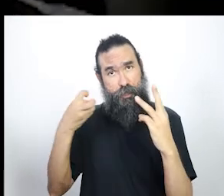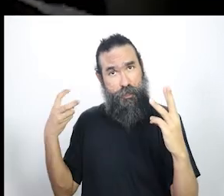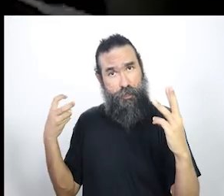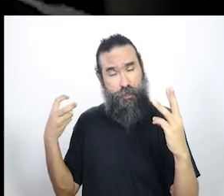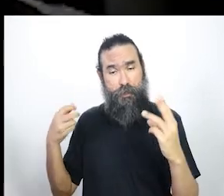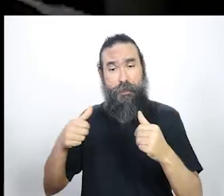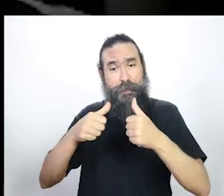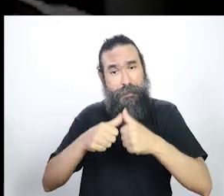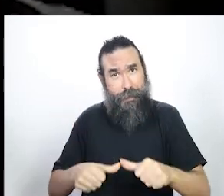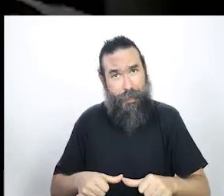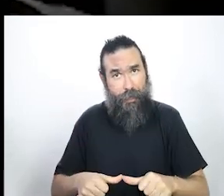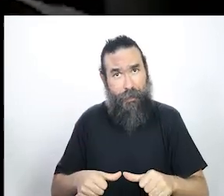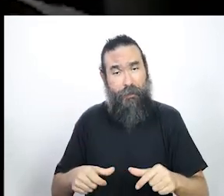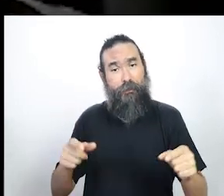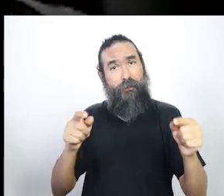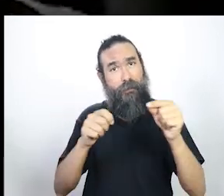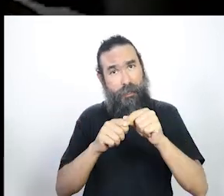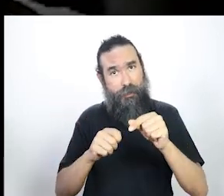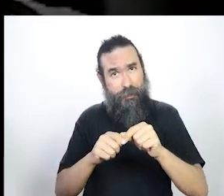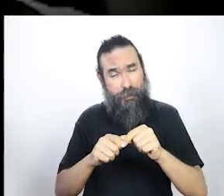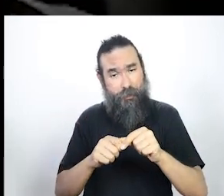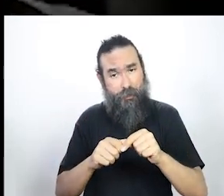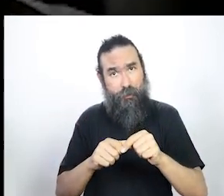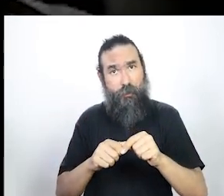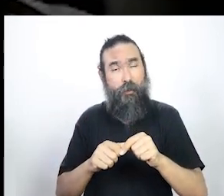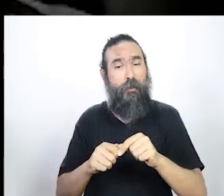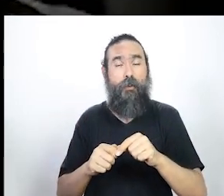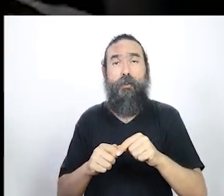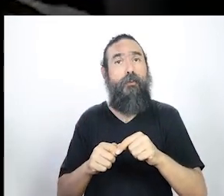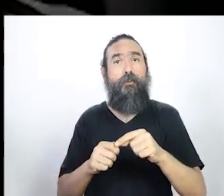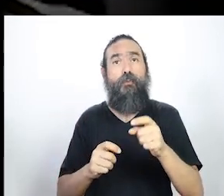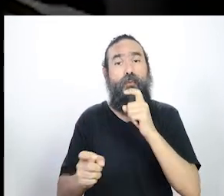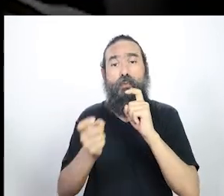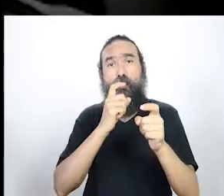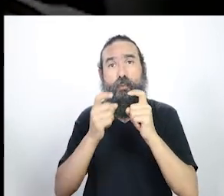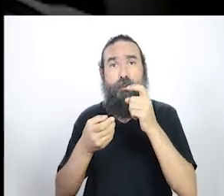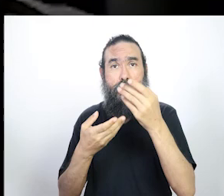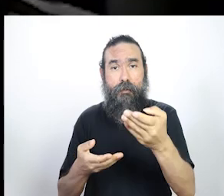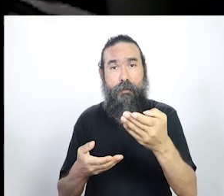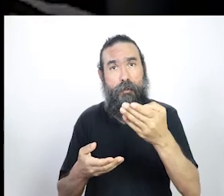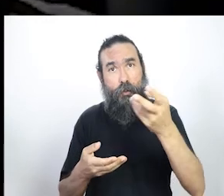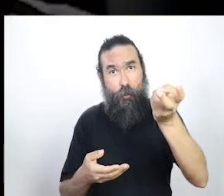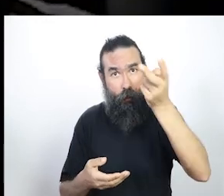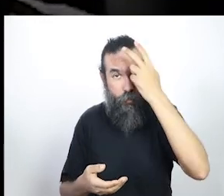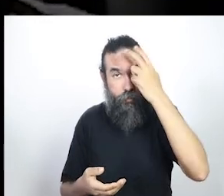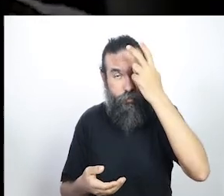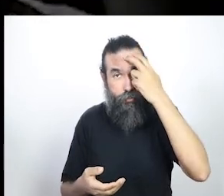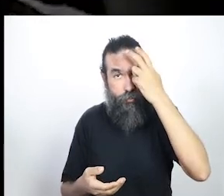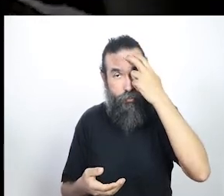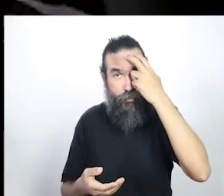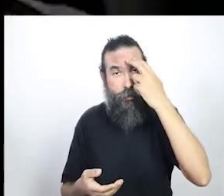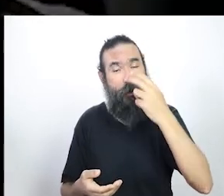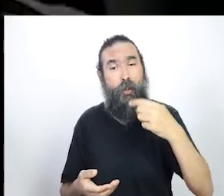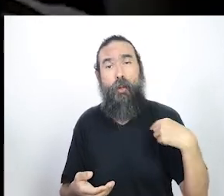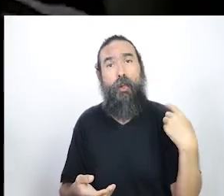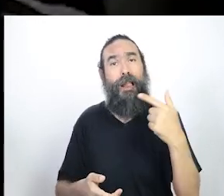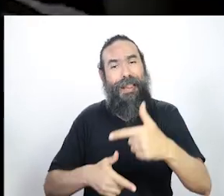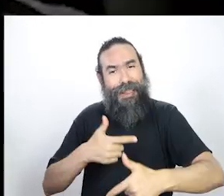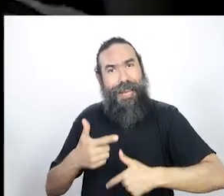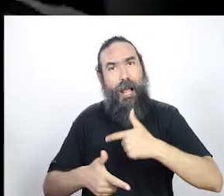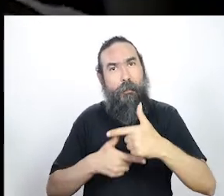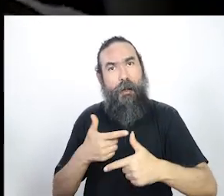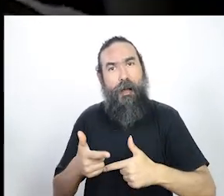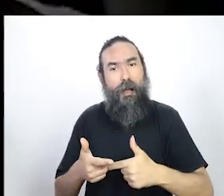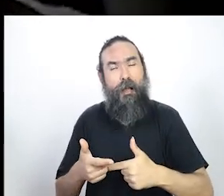nós, enquanto Krenak, estamos promovendo dentro dessa questão cultural, para que esse acesso a todo